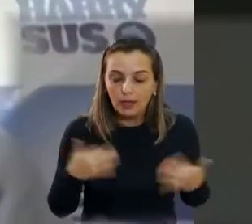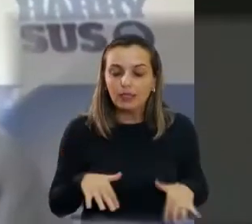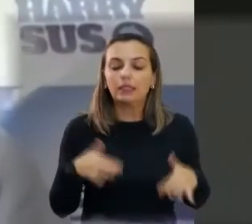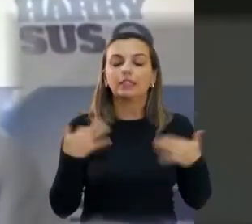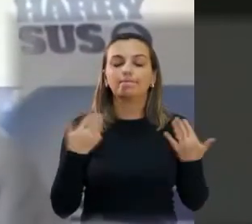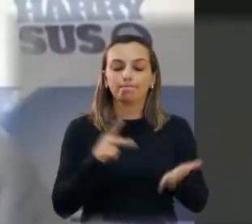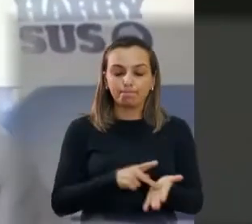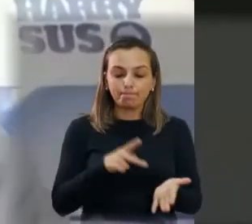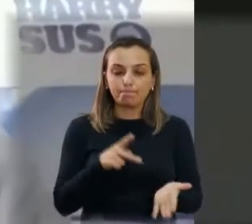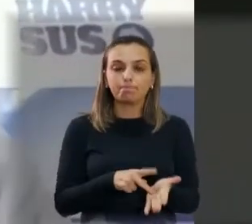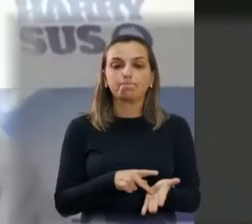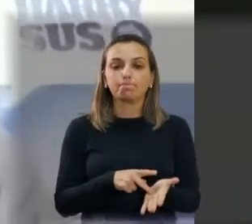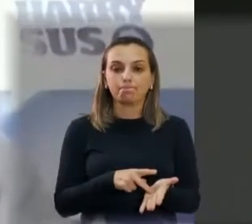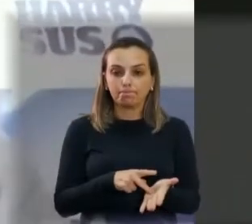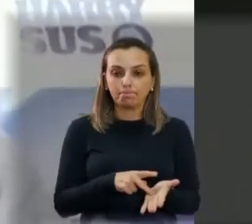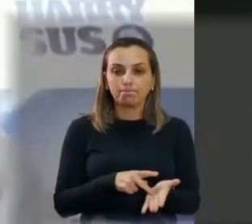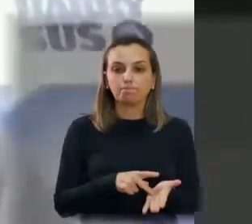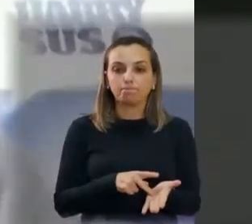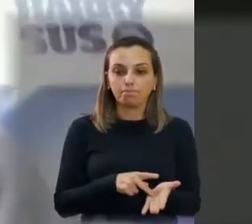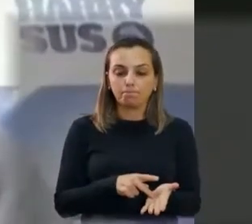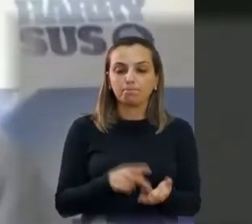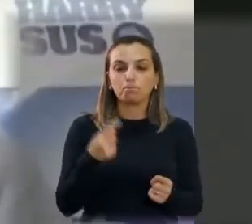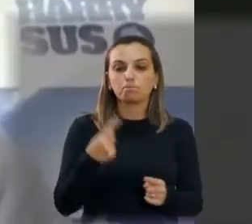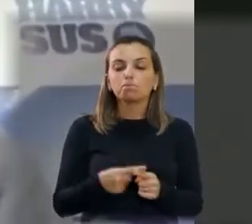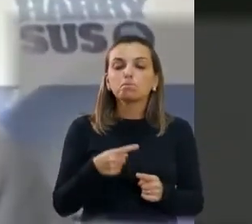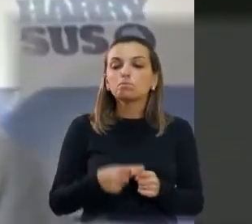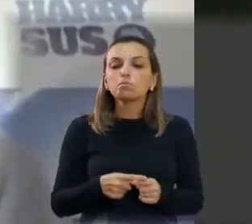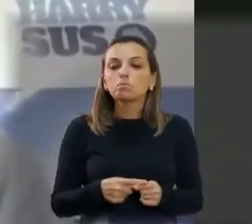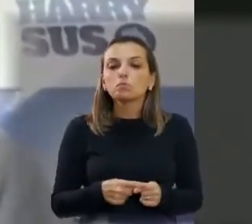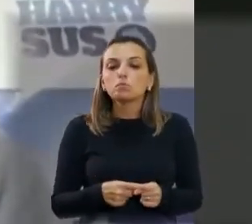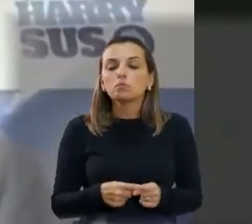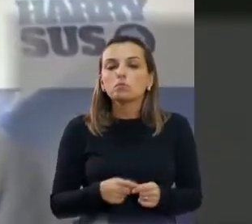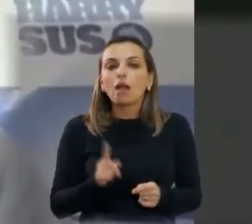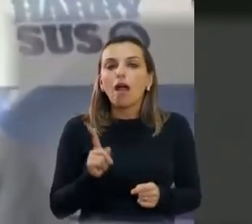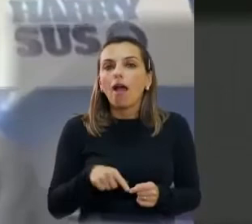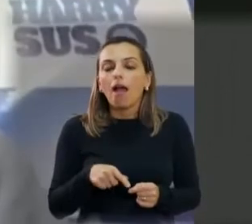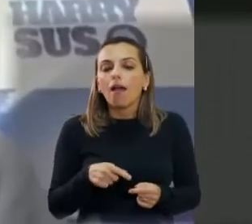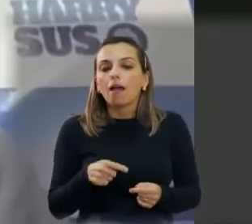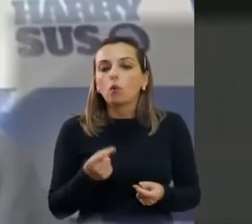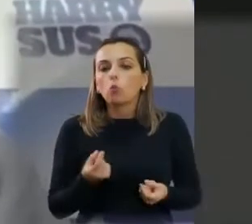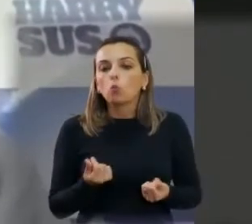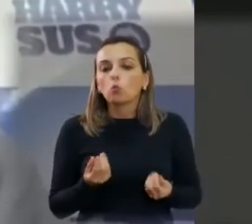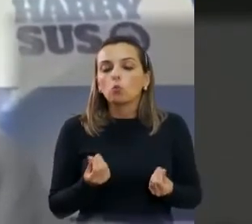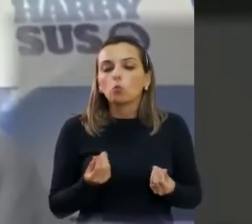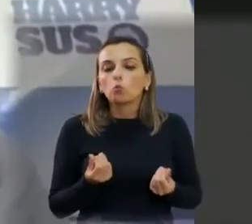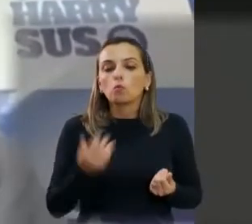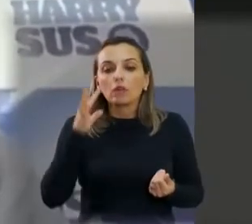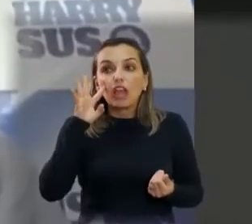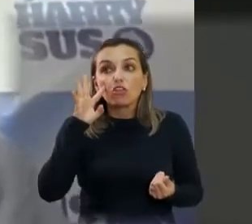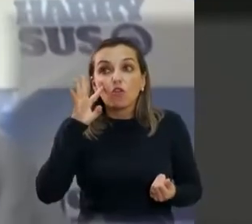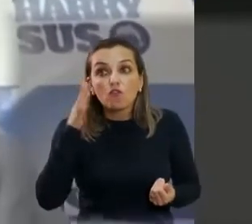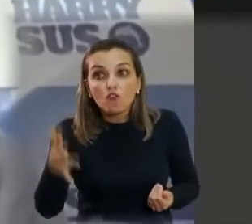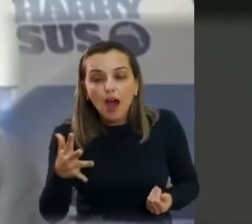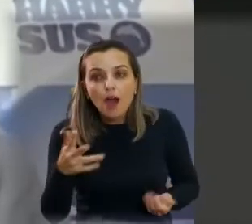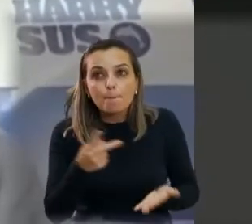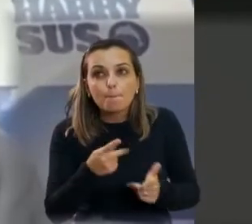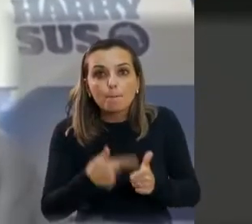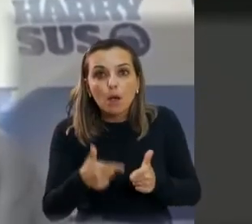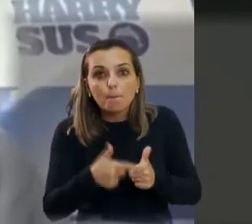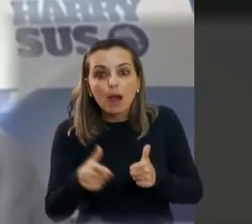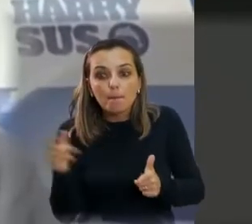palavra. Porque, de verdade, não temos nenhuma solução